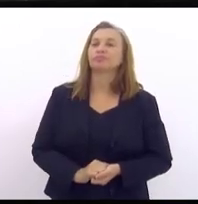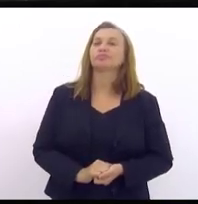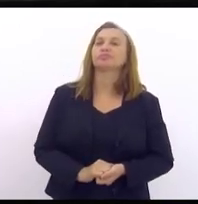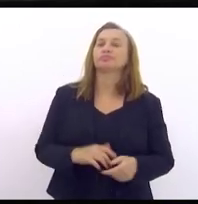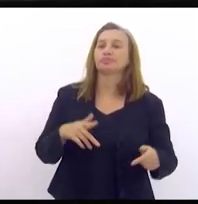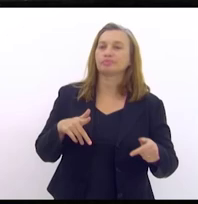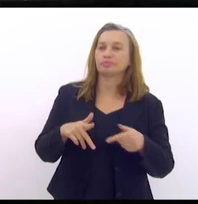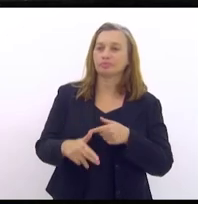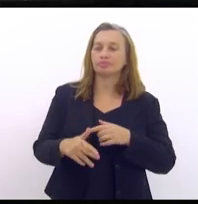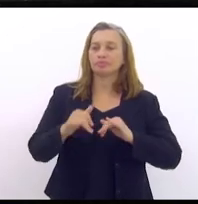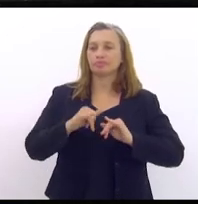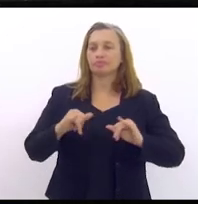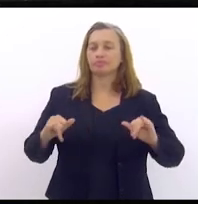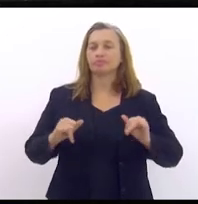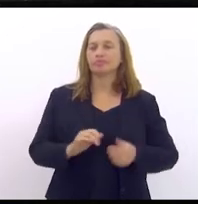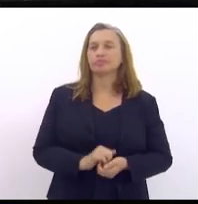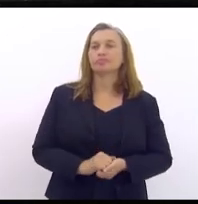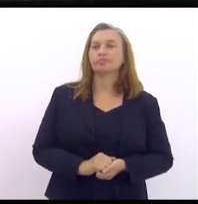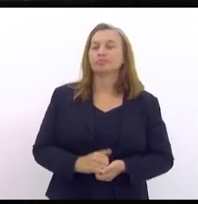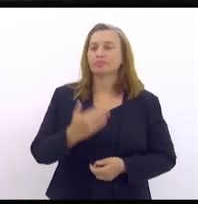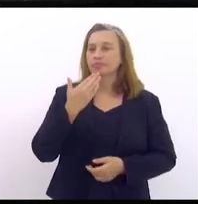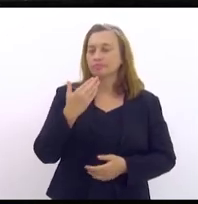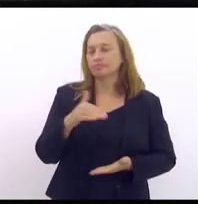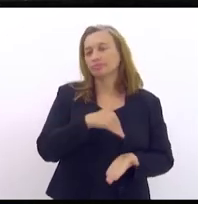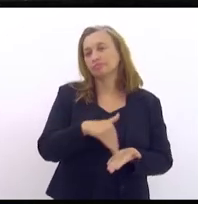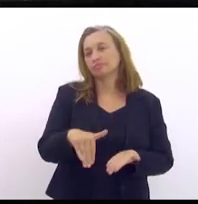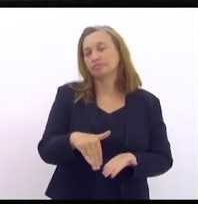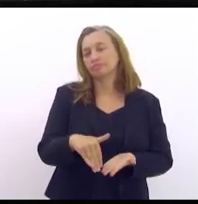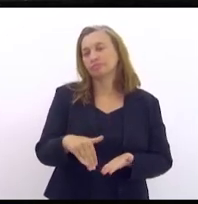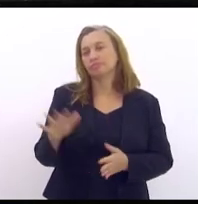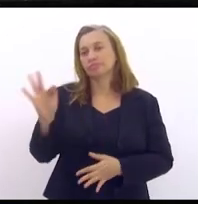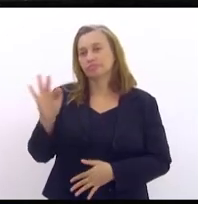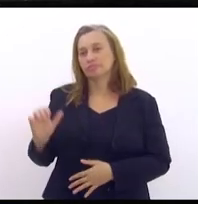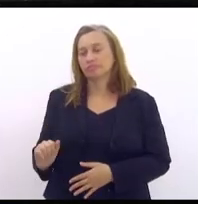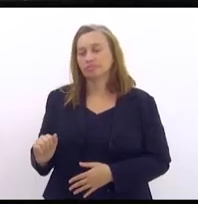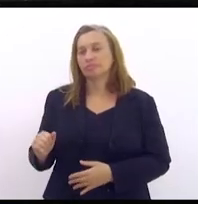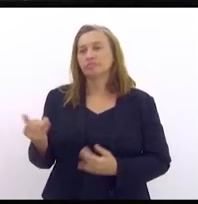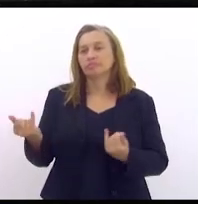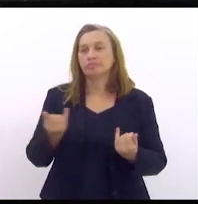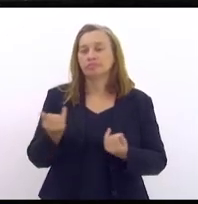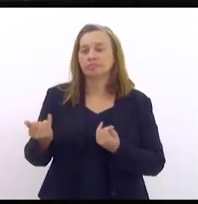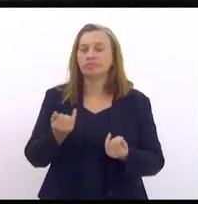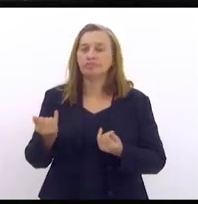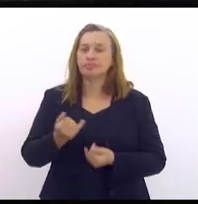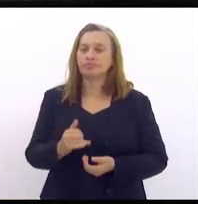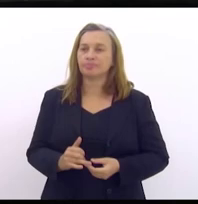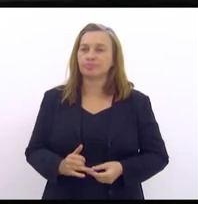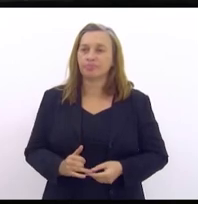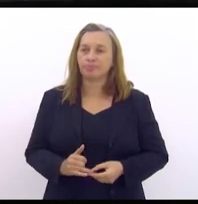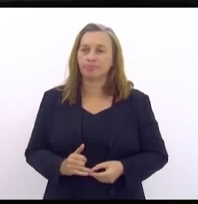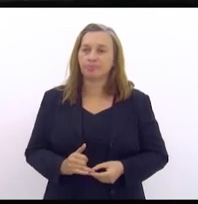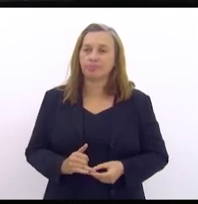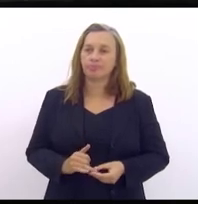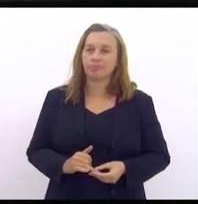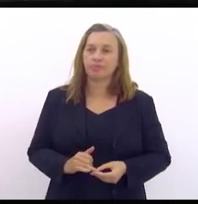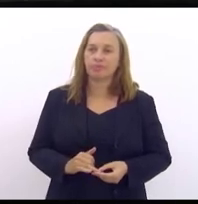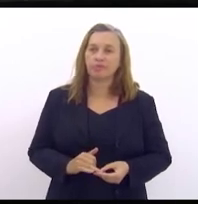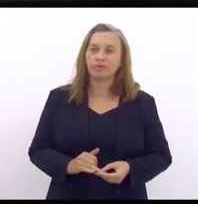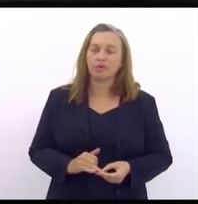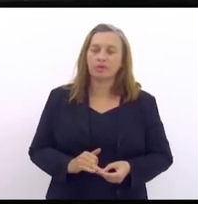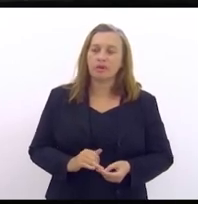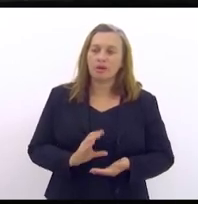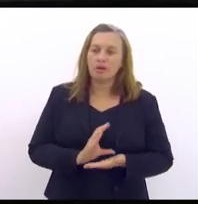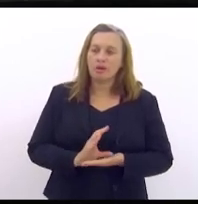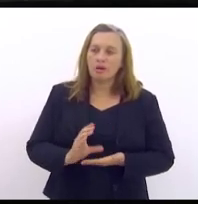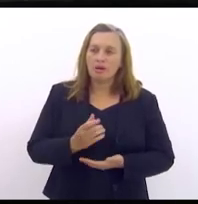publicação, solicitando à Secretaria de Fazenda as informações sobre os benefícios